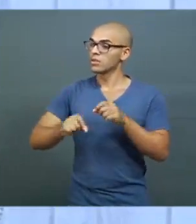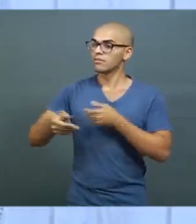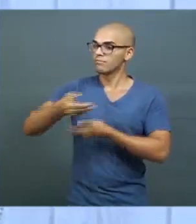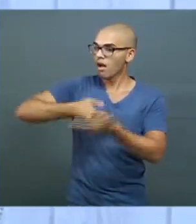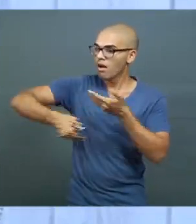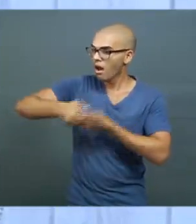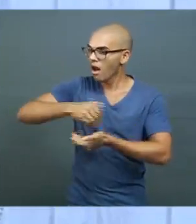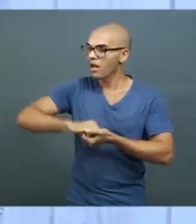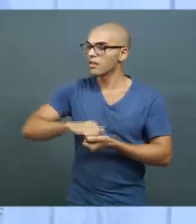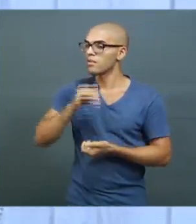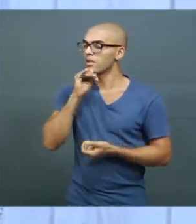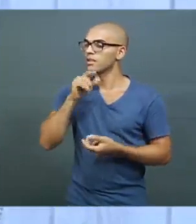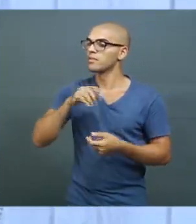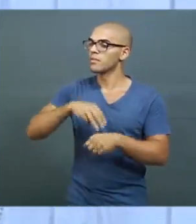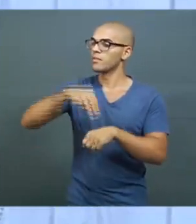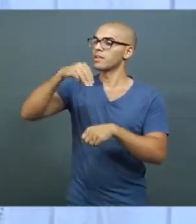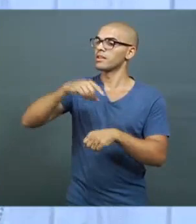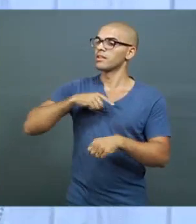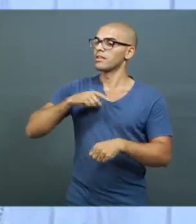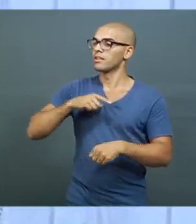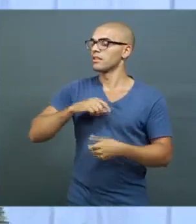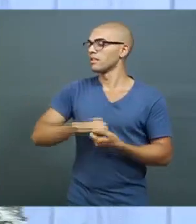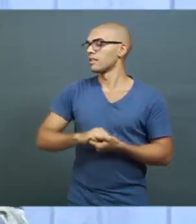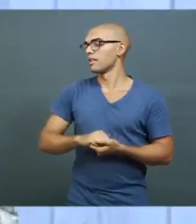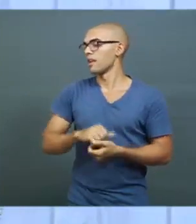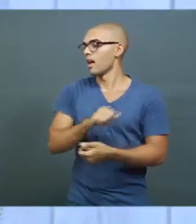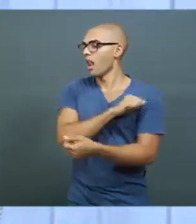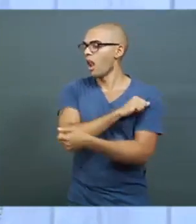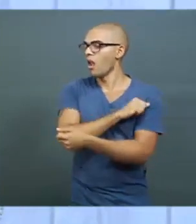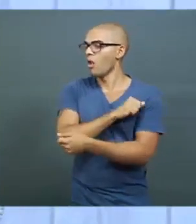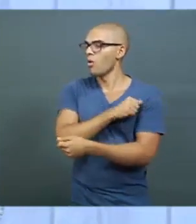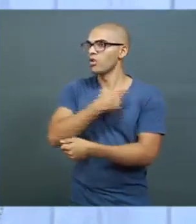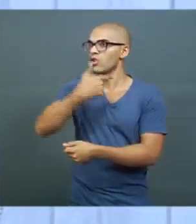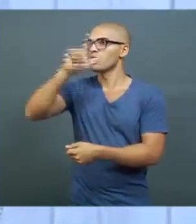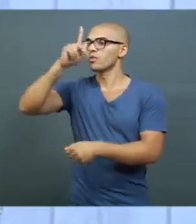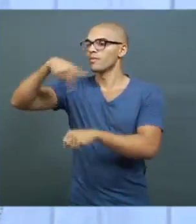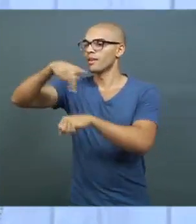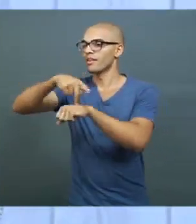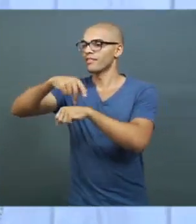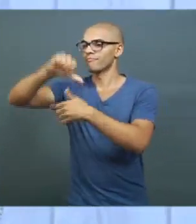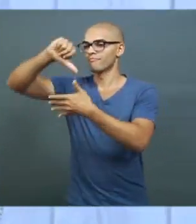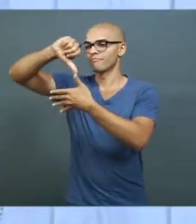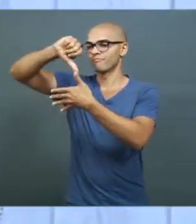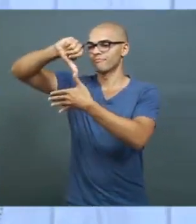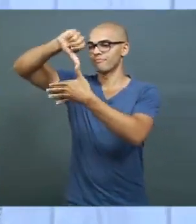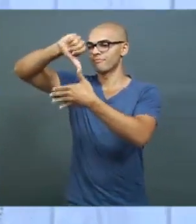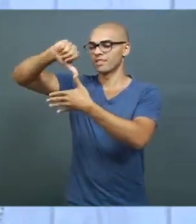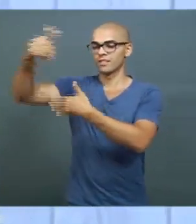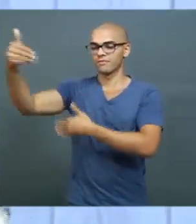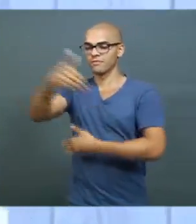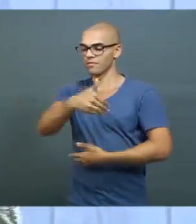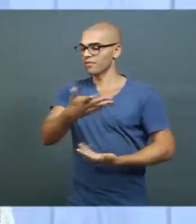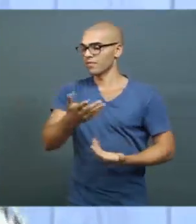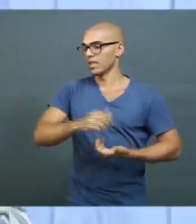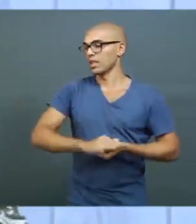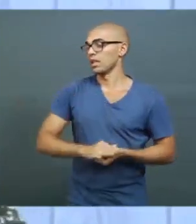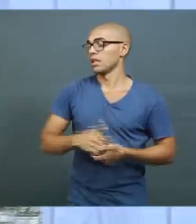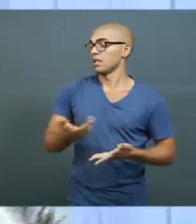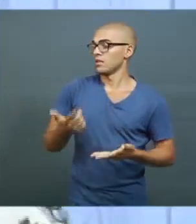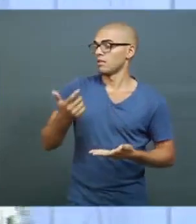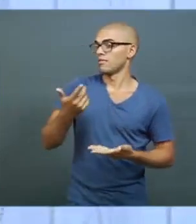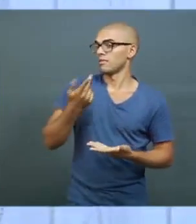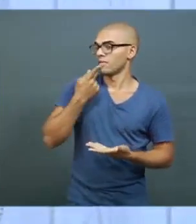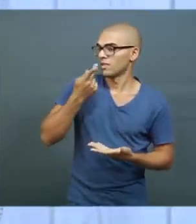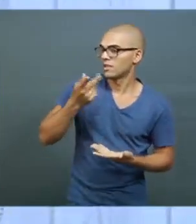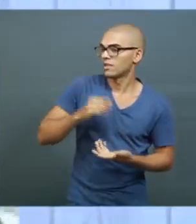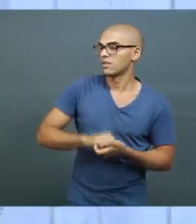estudantes que chegam para fazer. Então, acho que... Enfim, estamos bem divulgados, eu diria, sabe? Além do oficial, né, de estar com uma pontuação boa